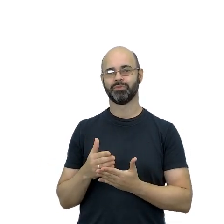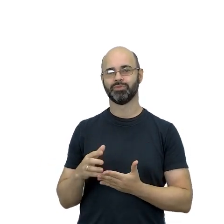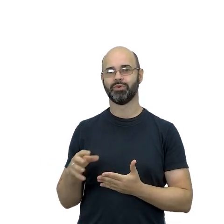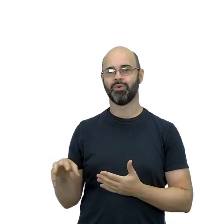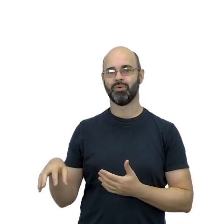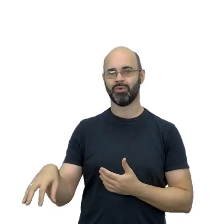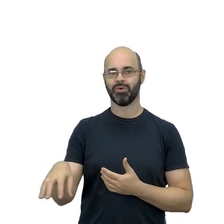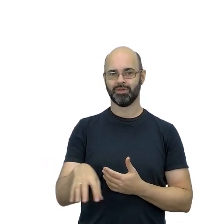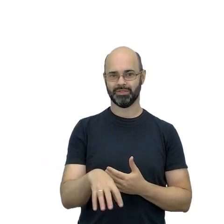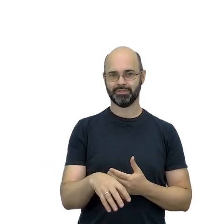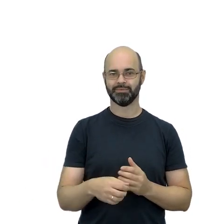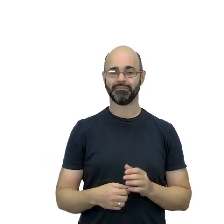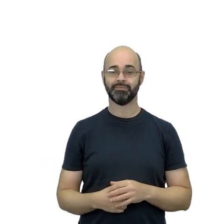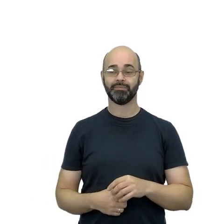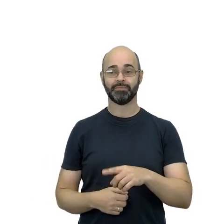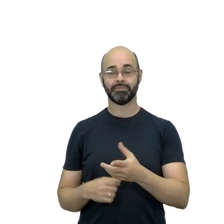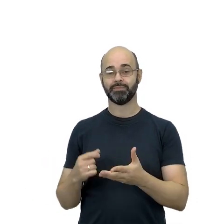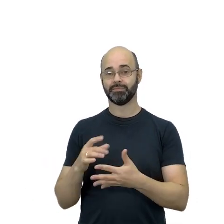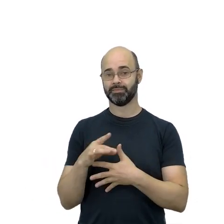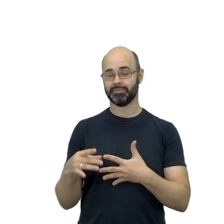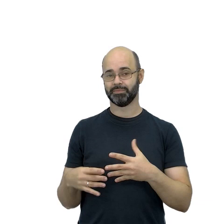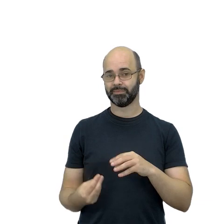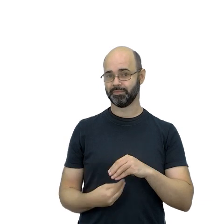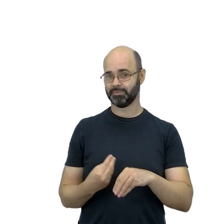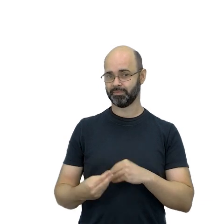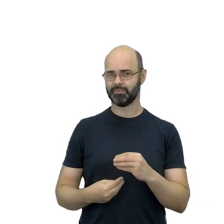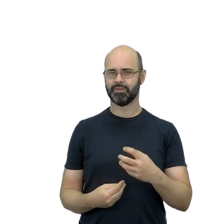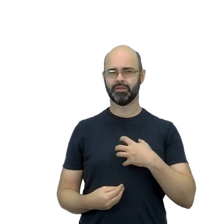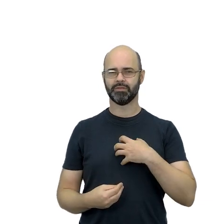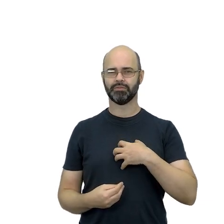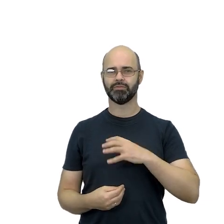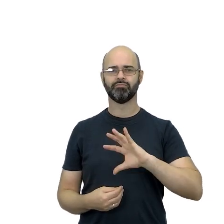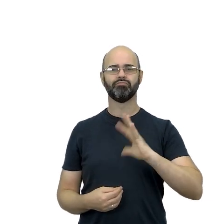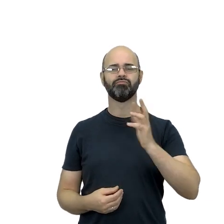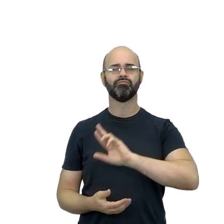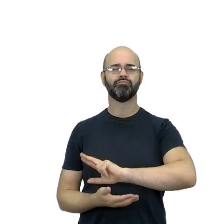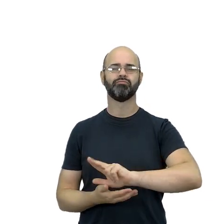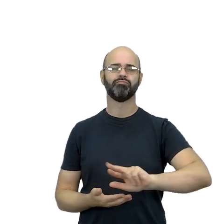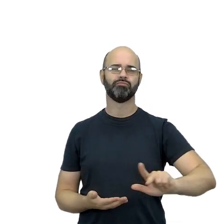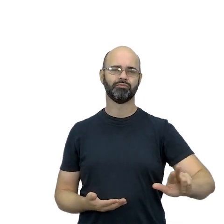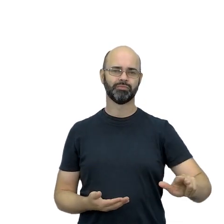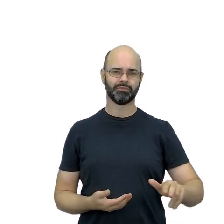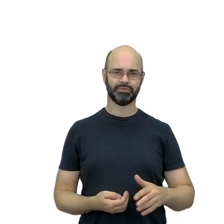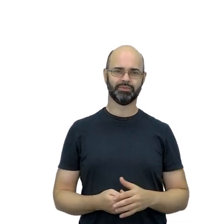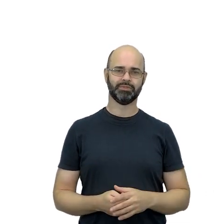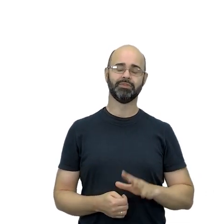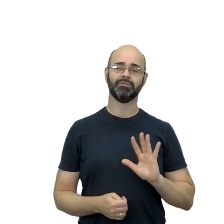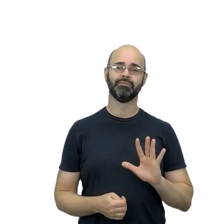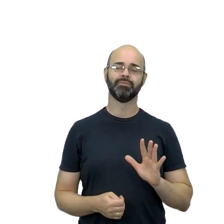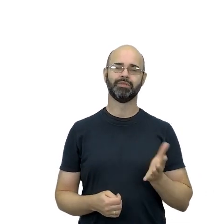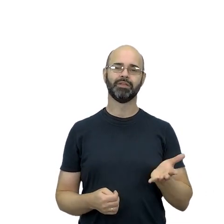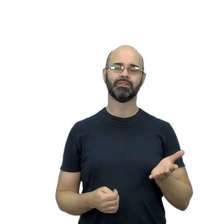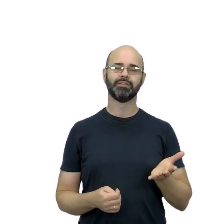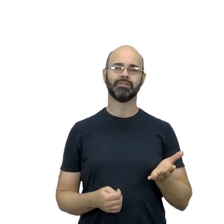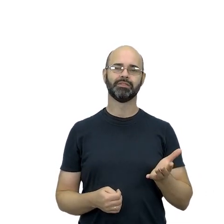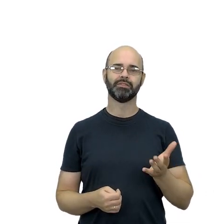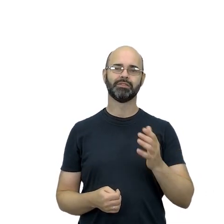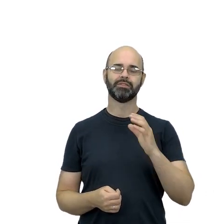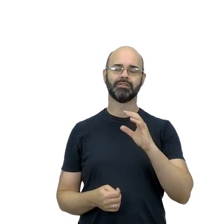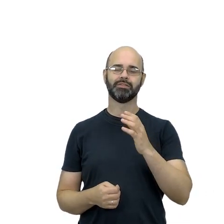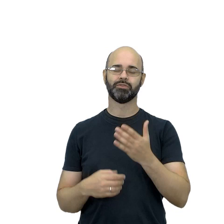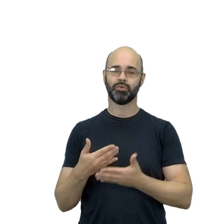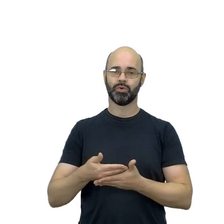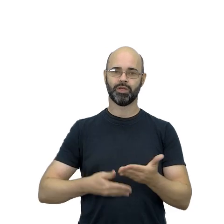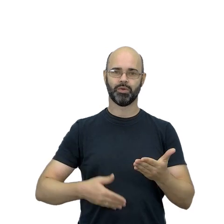essa interdisciplinaridade, ela pode acontecer de diferentes maneiras, não é? Mas como sugere o nosso currículo paulista, ela pode